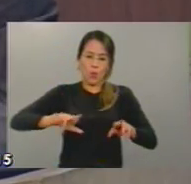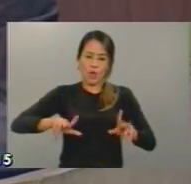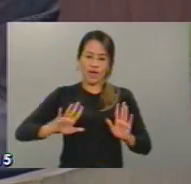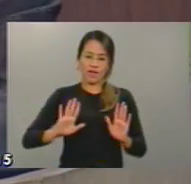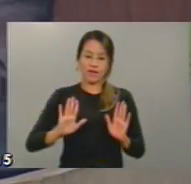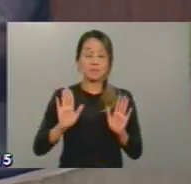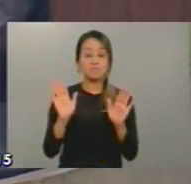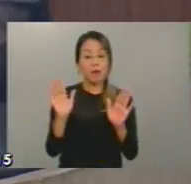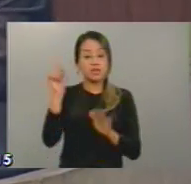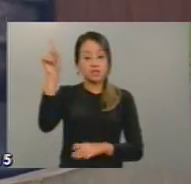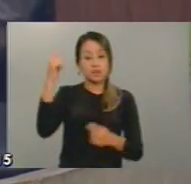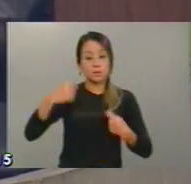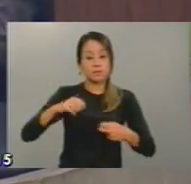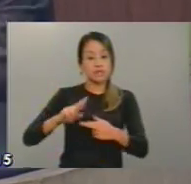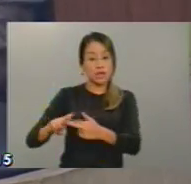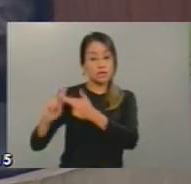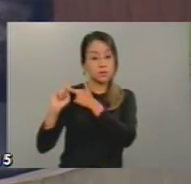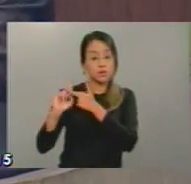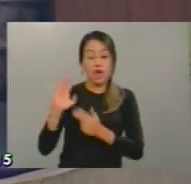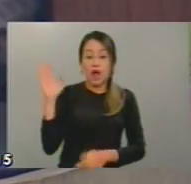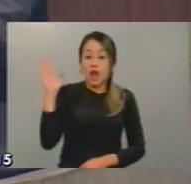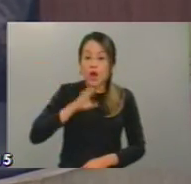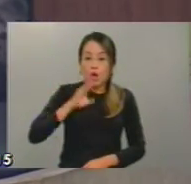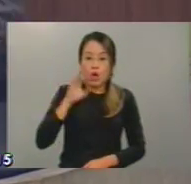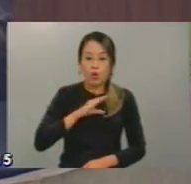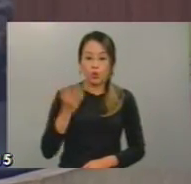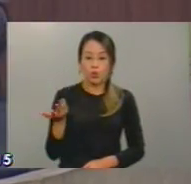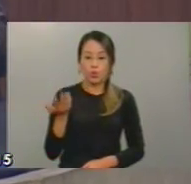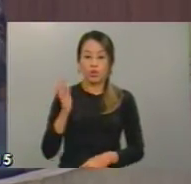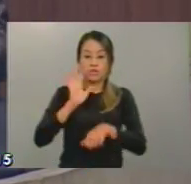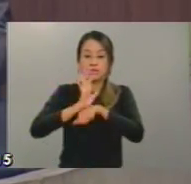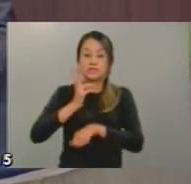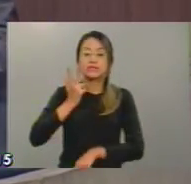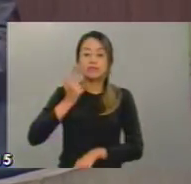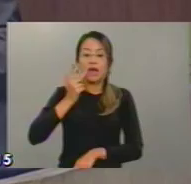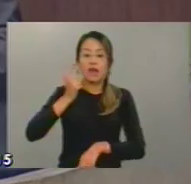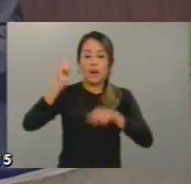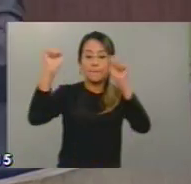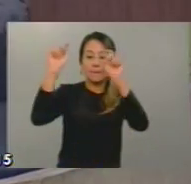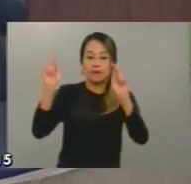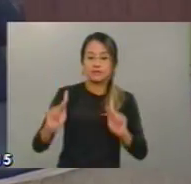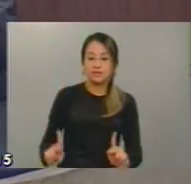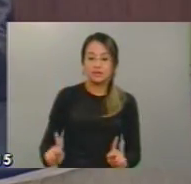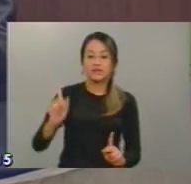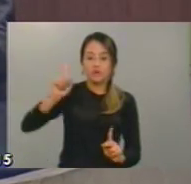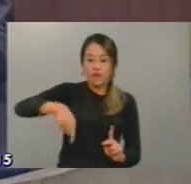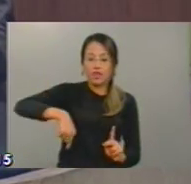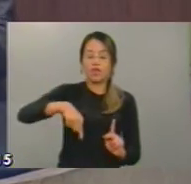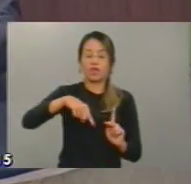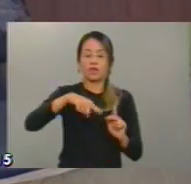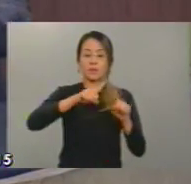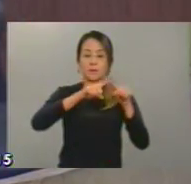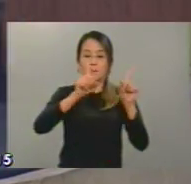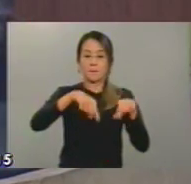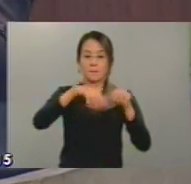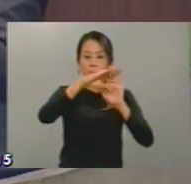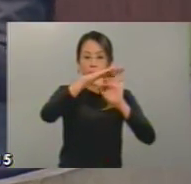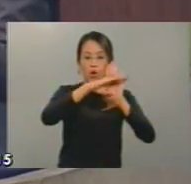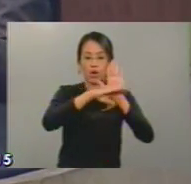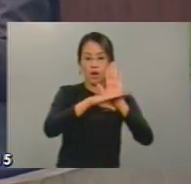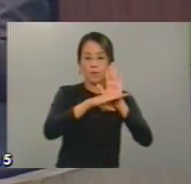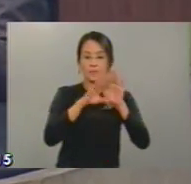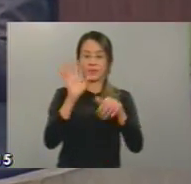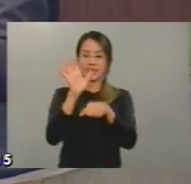responsabilidades. Ceará Pacífico não pode ser um